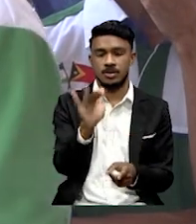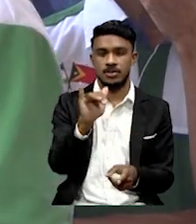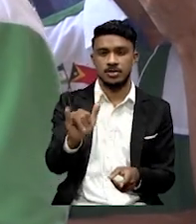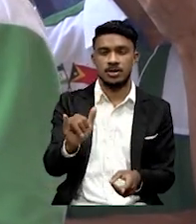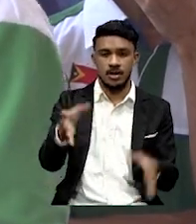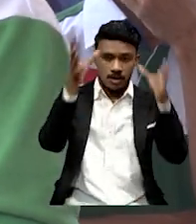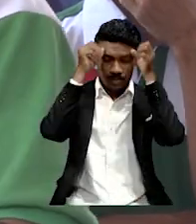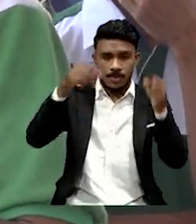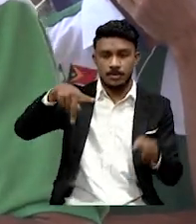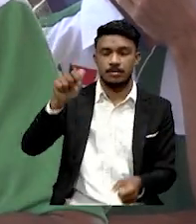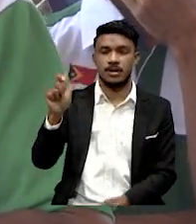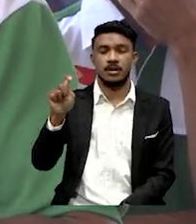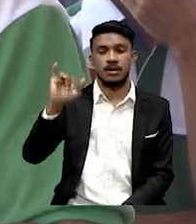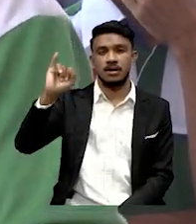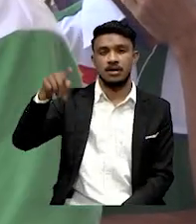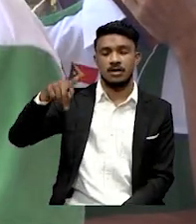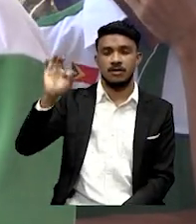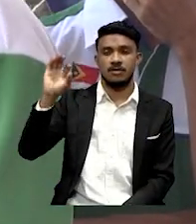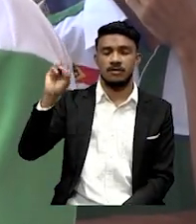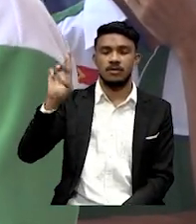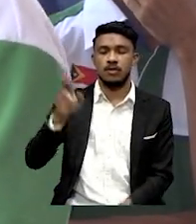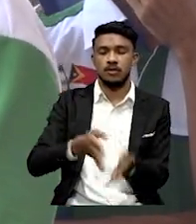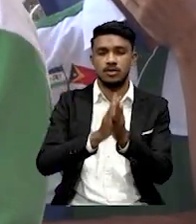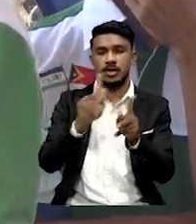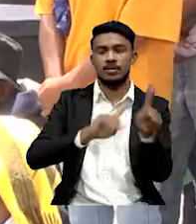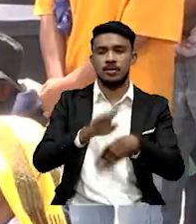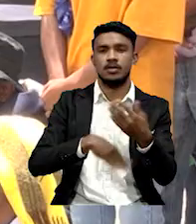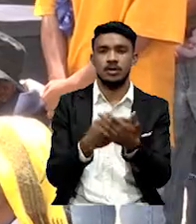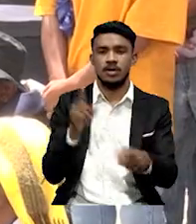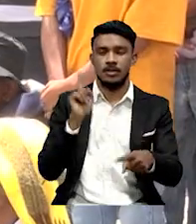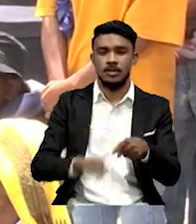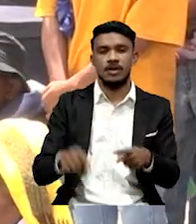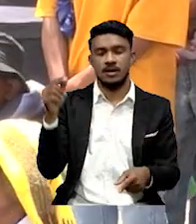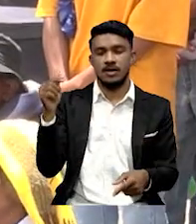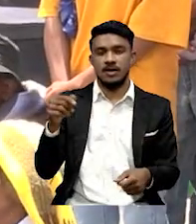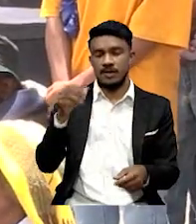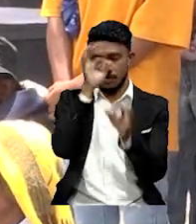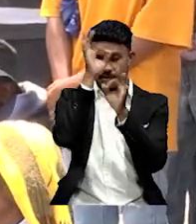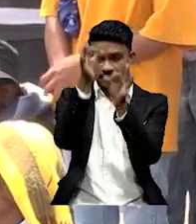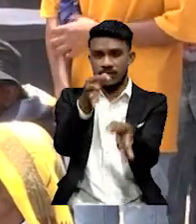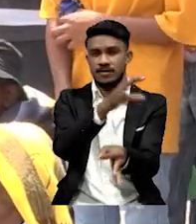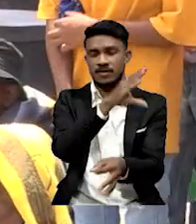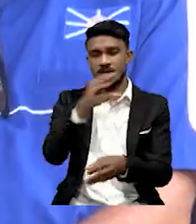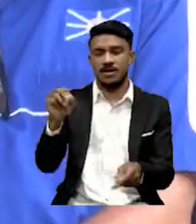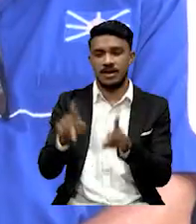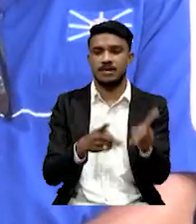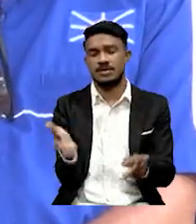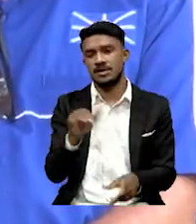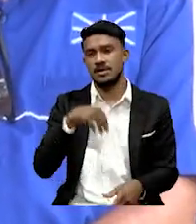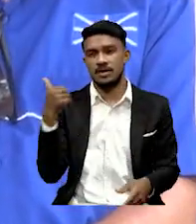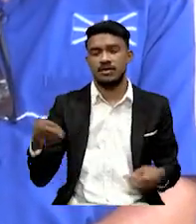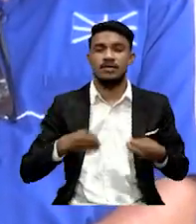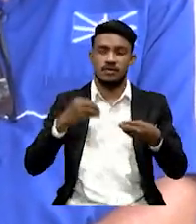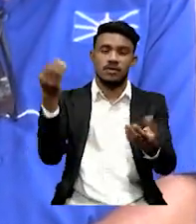Presidente Patifor Gregory Saldanha, whose ba comunidade atolabele fear propaganda falso nebe partido balon, lança at $4,000 at